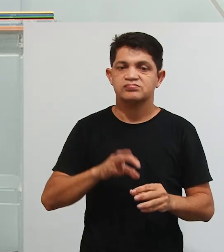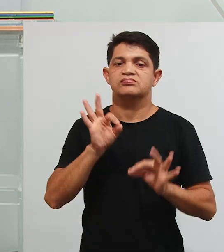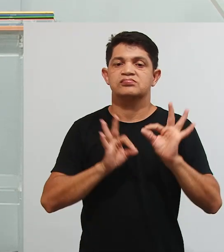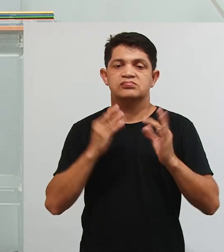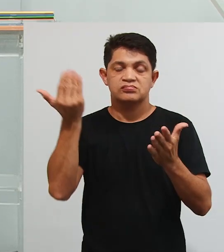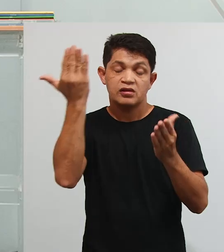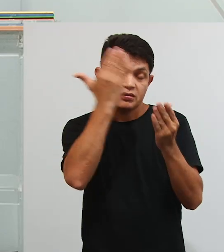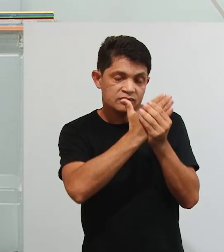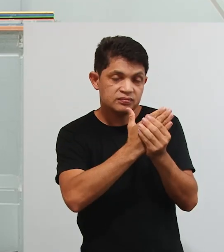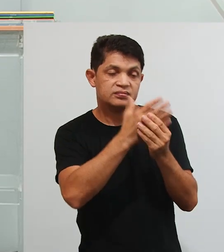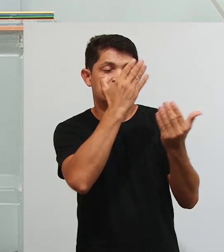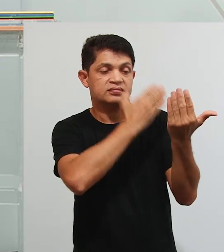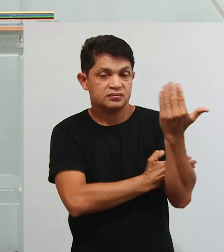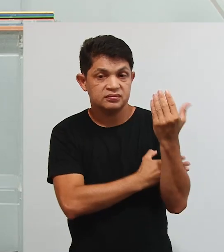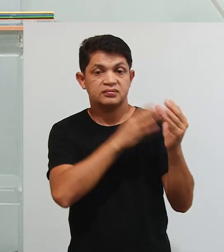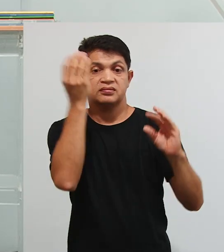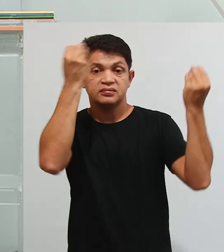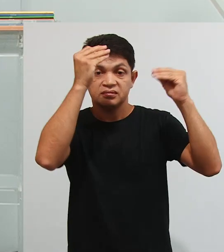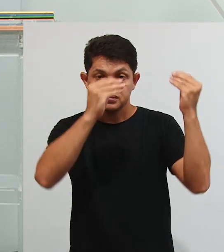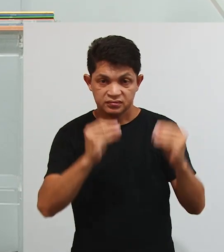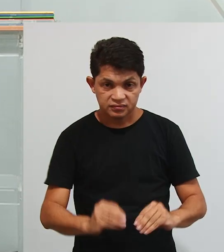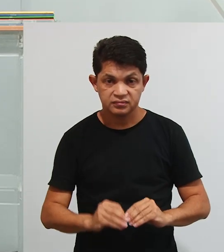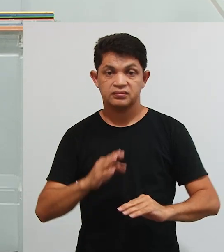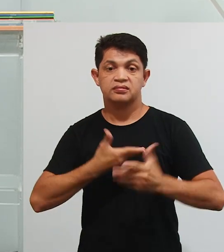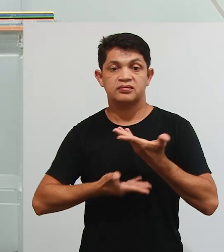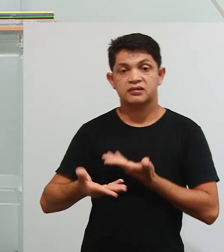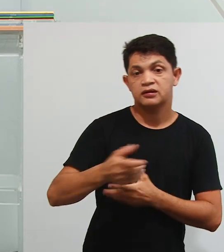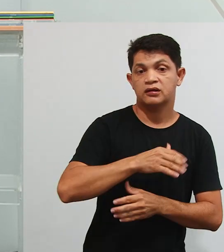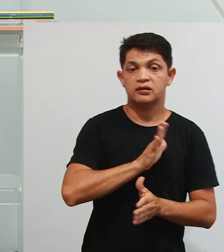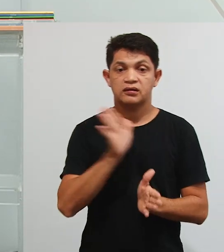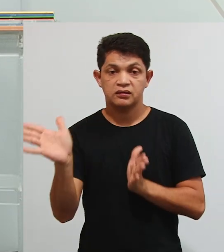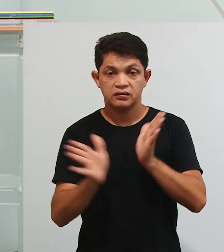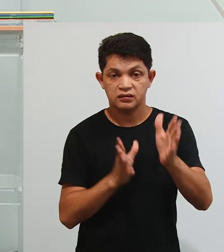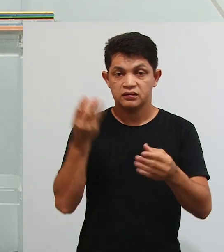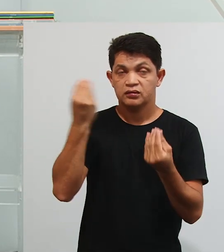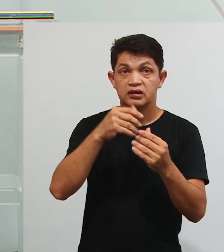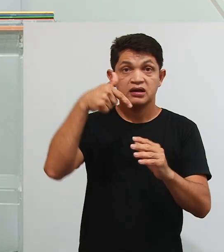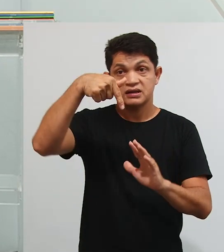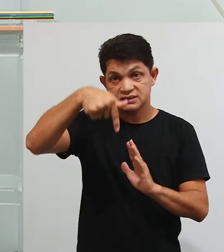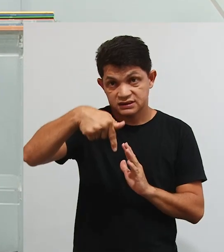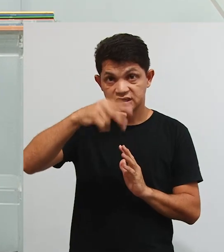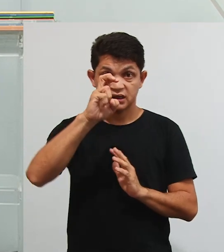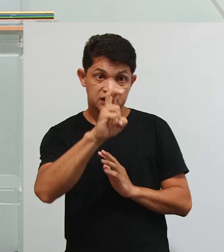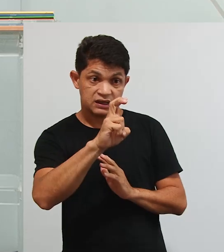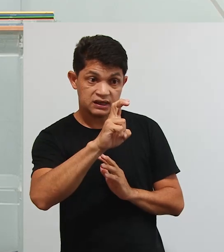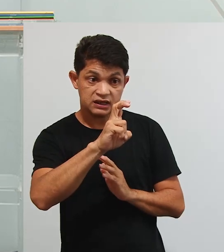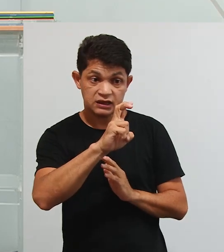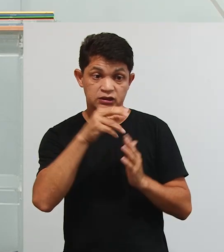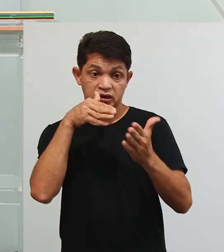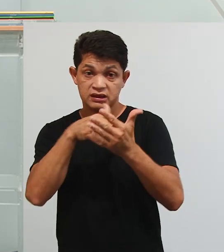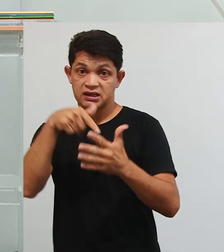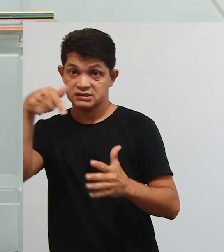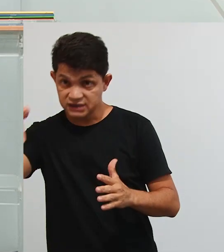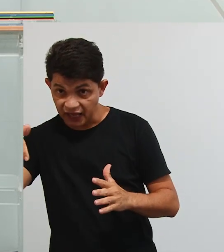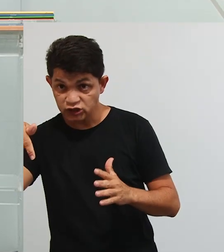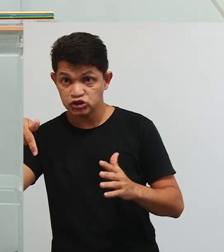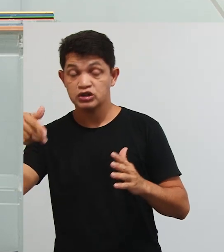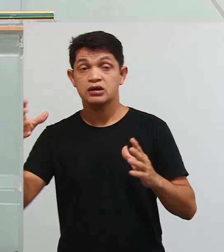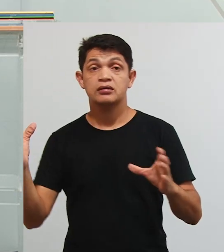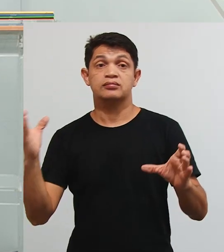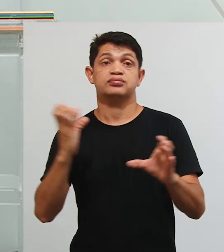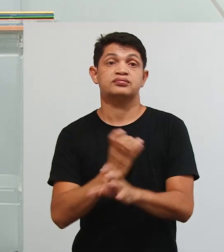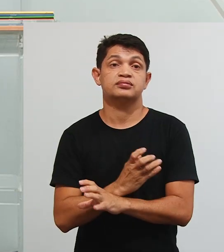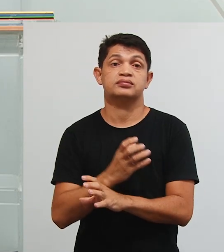Esse processo metodológico tem que acontecer entre o 5º e o 7º período, porque no 8º período você só